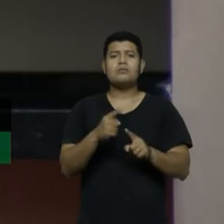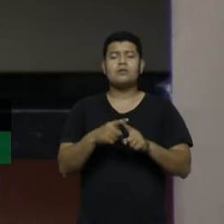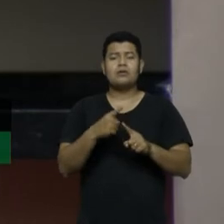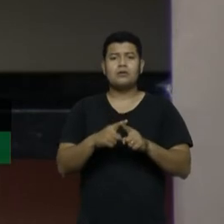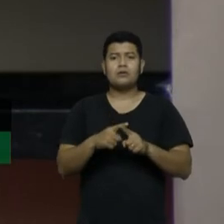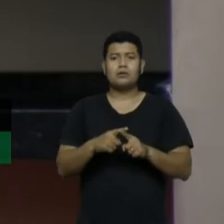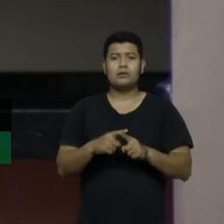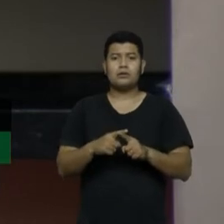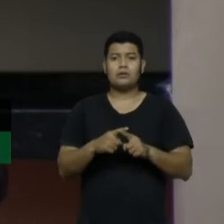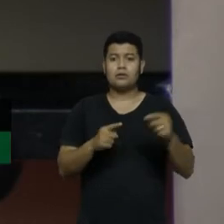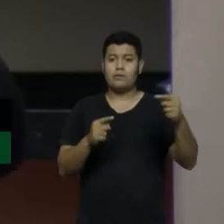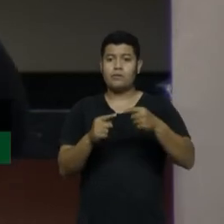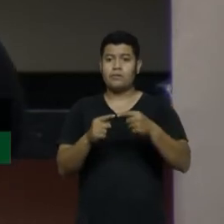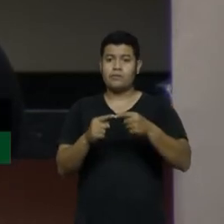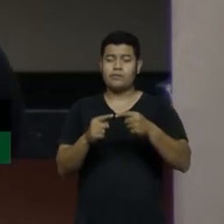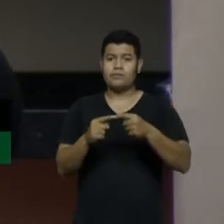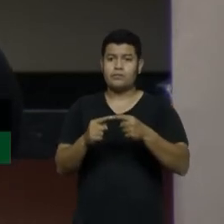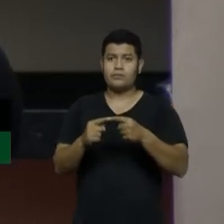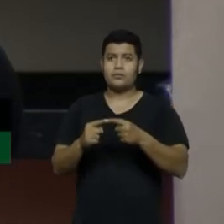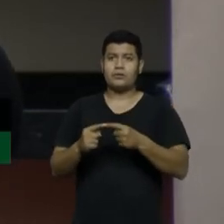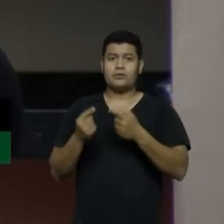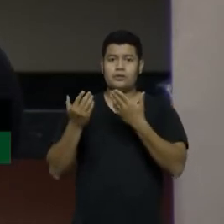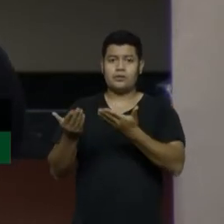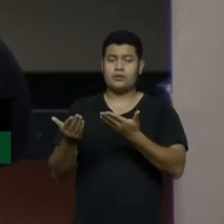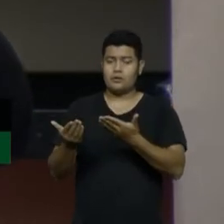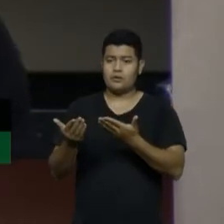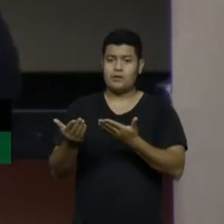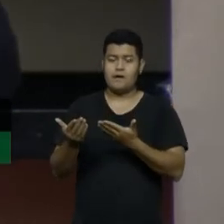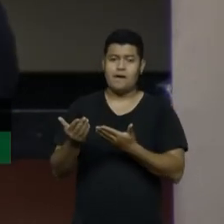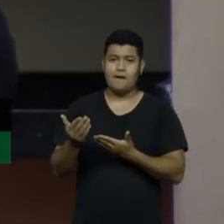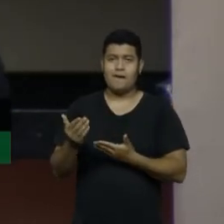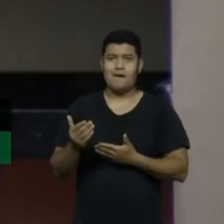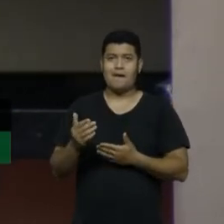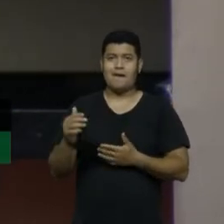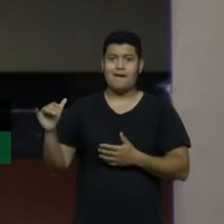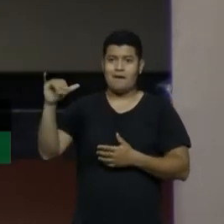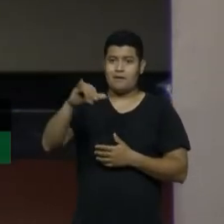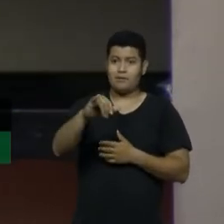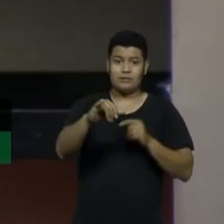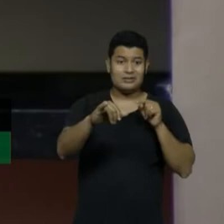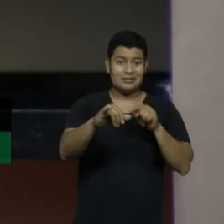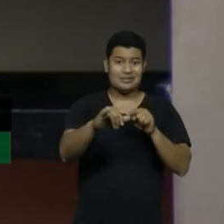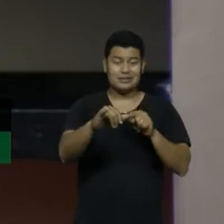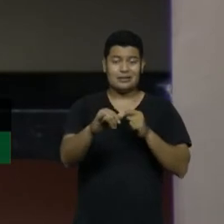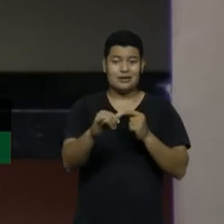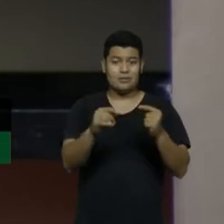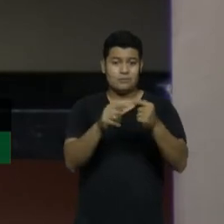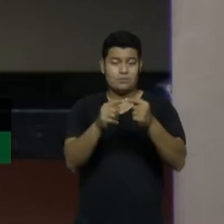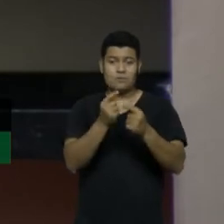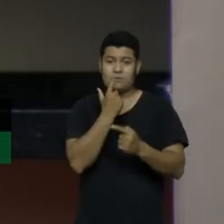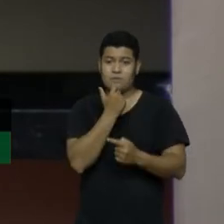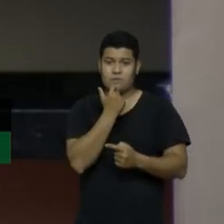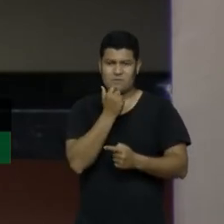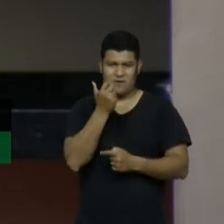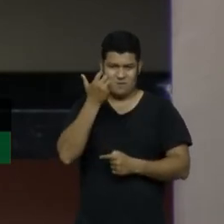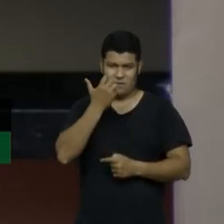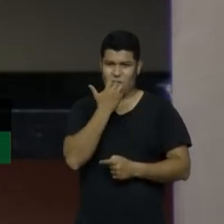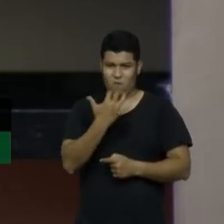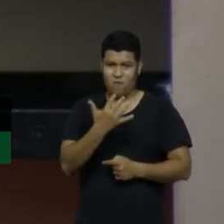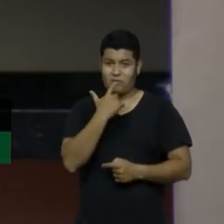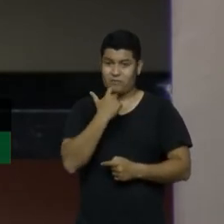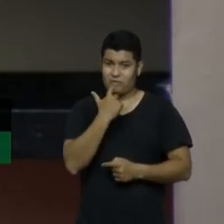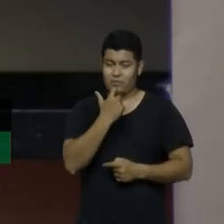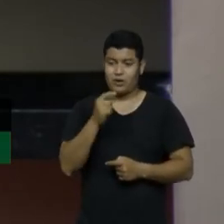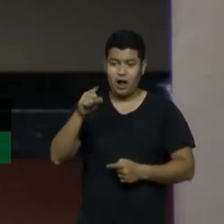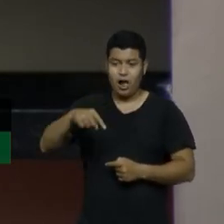da aviação, se tem um ponto vermelho, ali tem um paciente sendo transportado por uma ambulância. Eu não